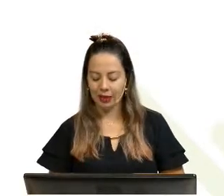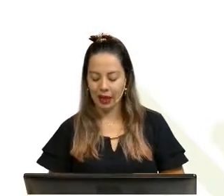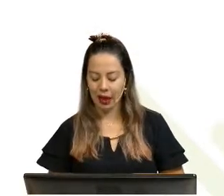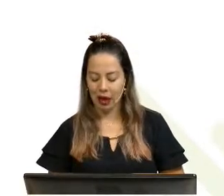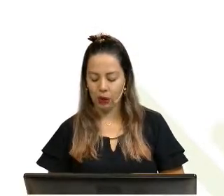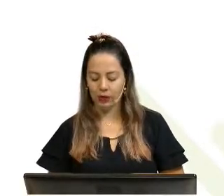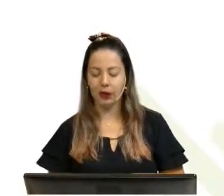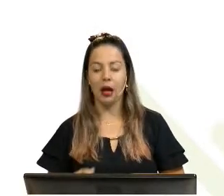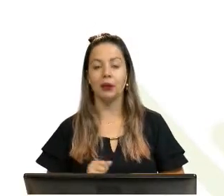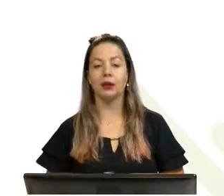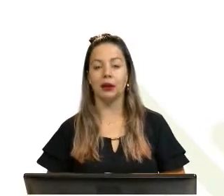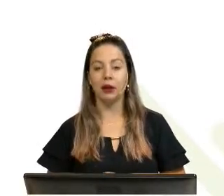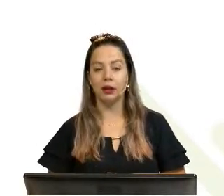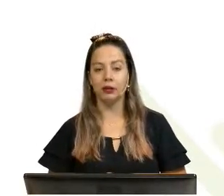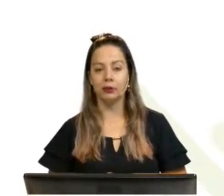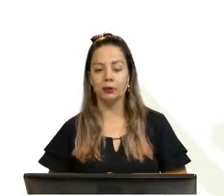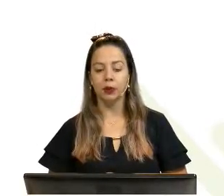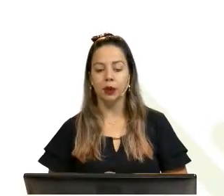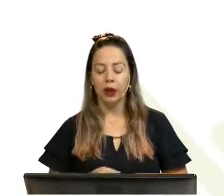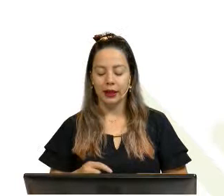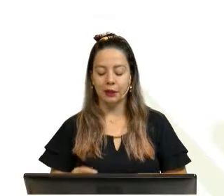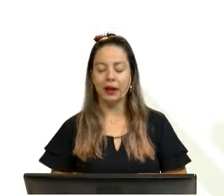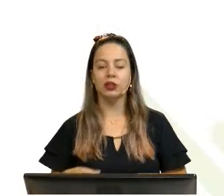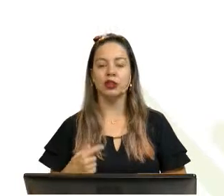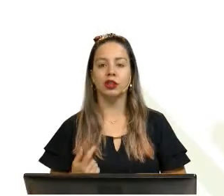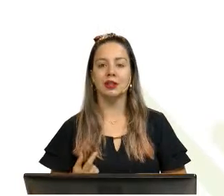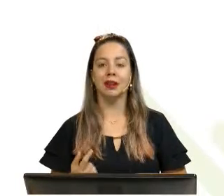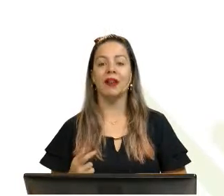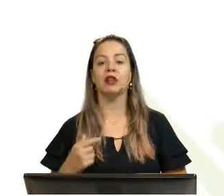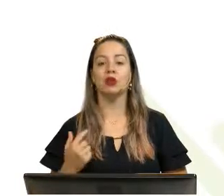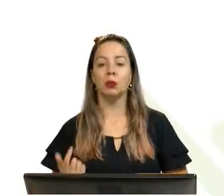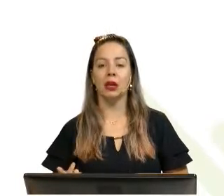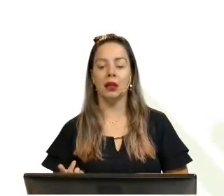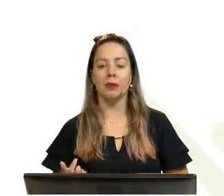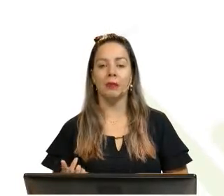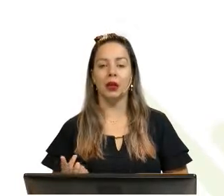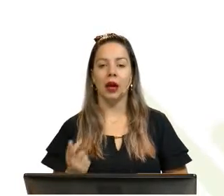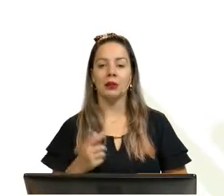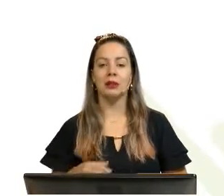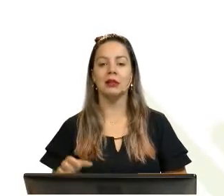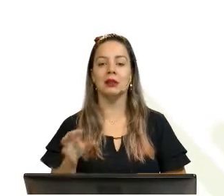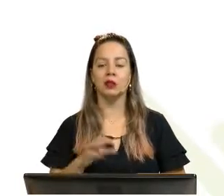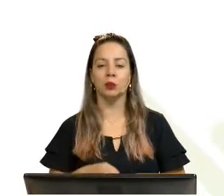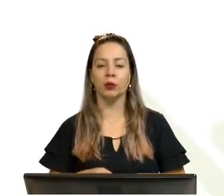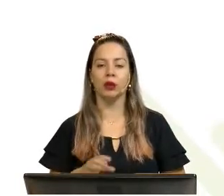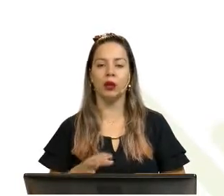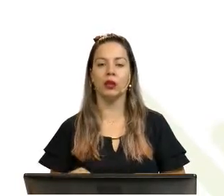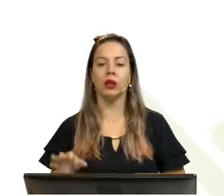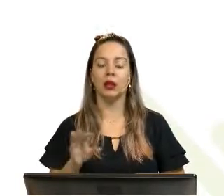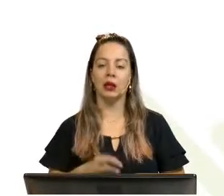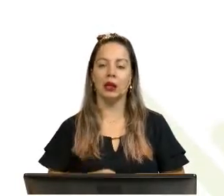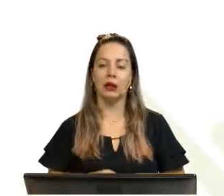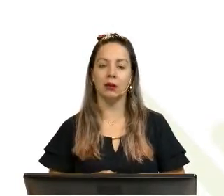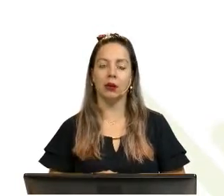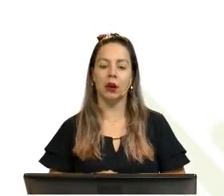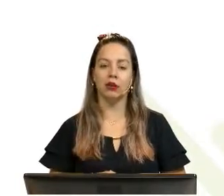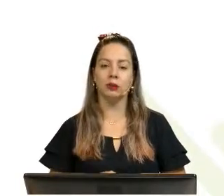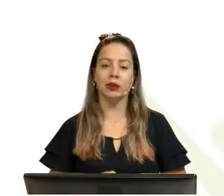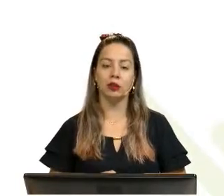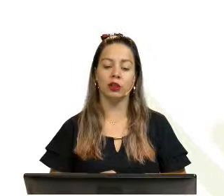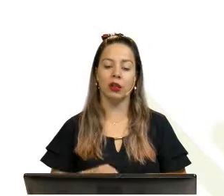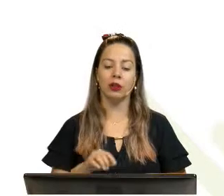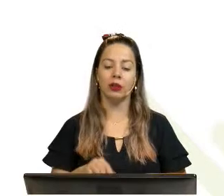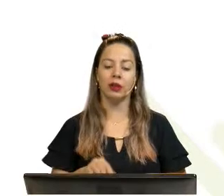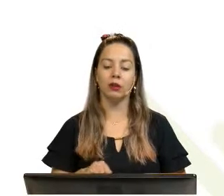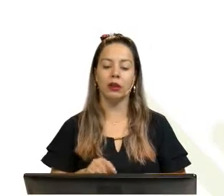degradar o dna bacteriano e a partir disso ela vai assumir a síntese de proteína e de